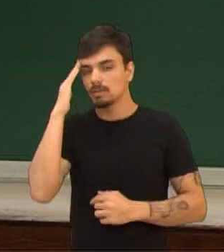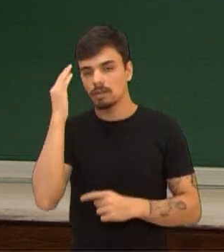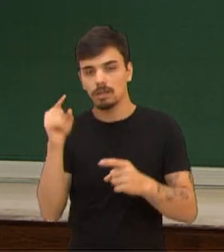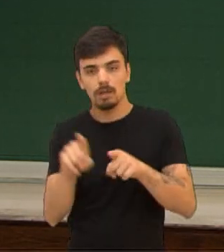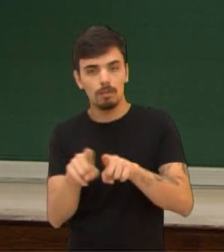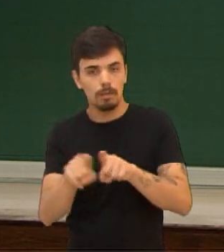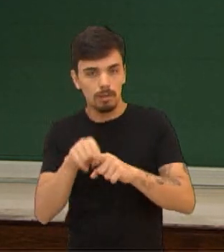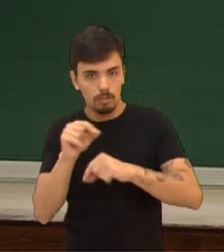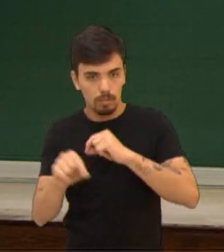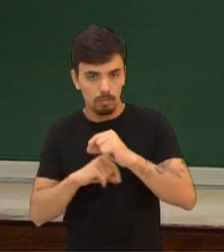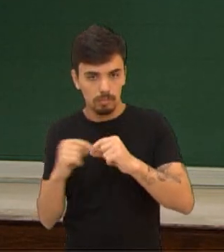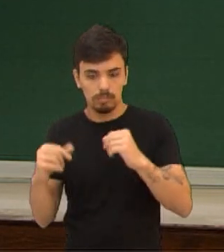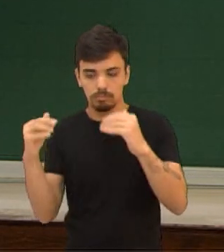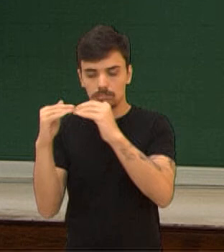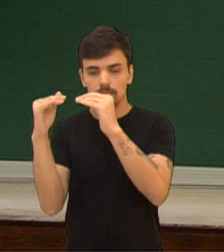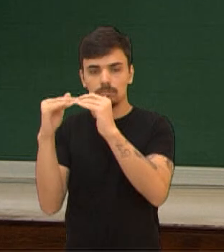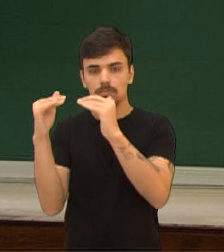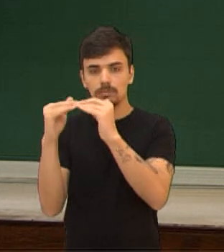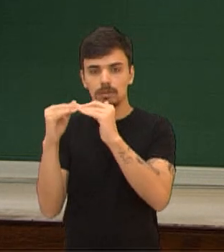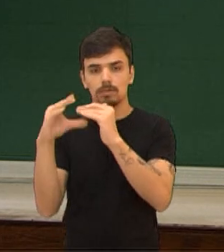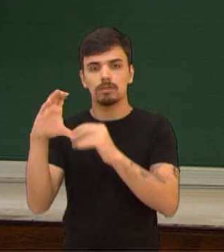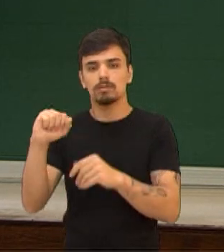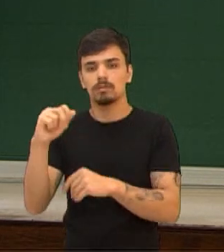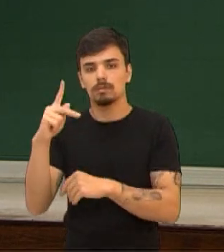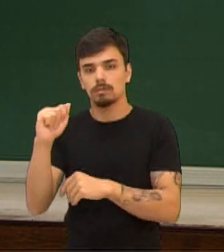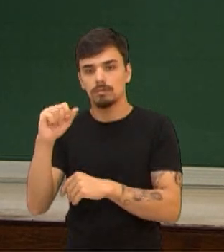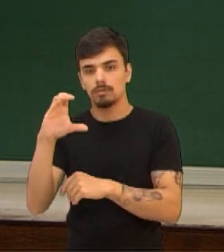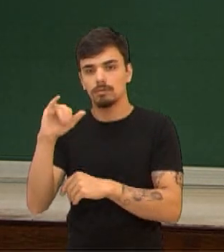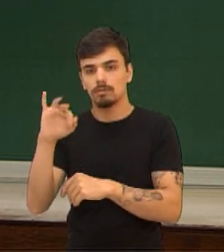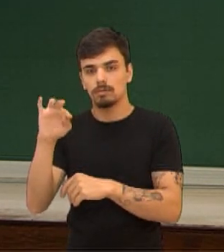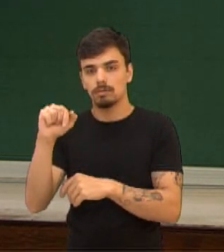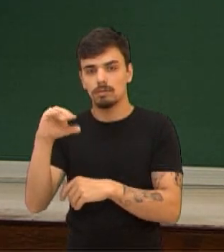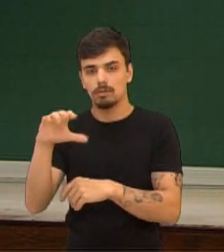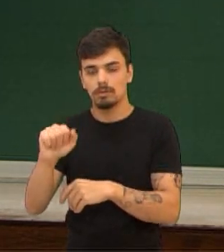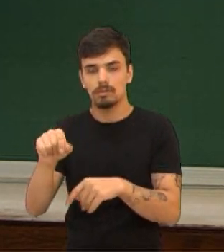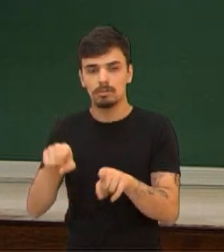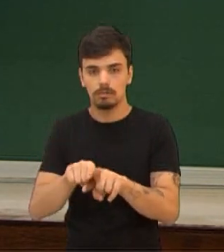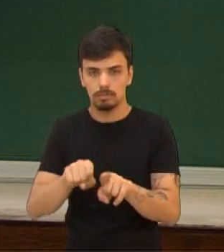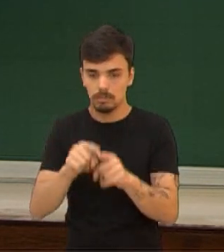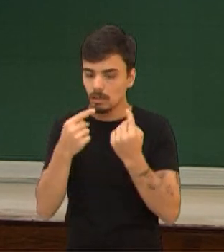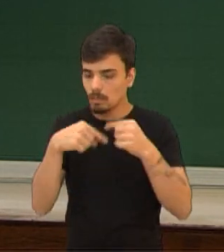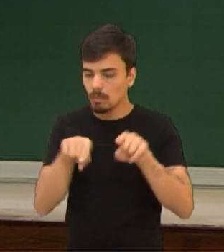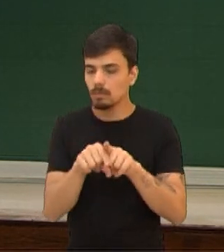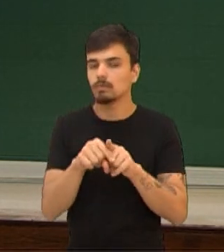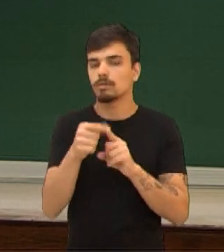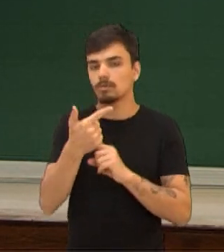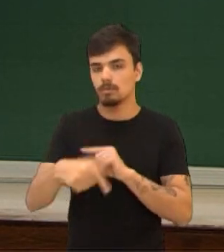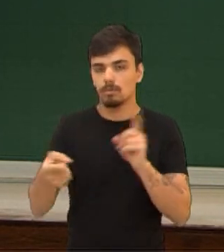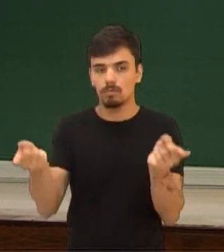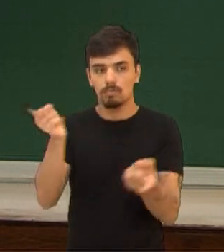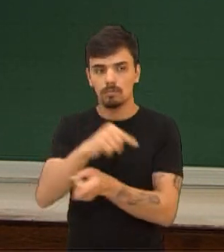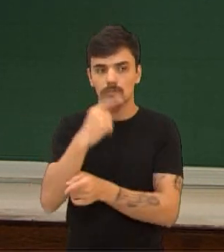equivalente, invertida, é 5 sobre 60. Então, inverte todo mundo de novo. Invertendo,